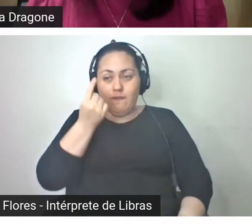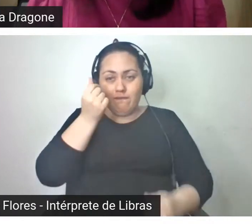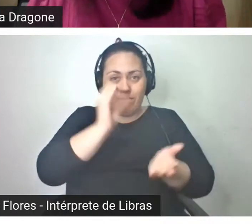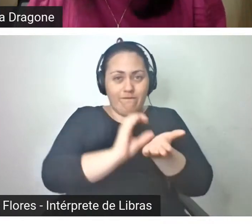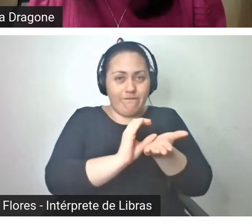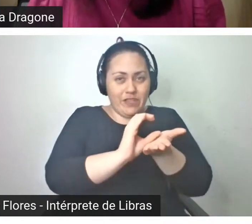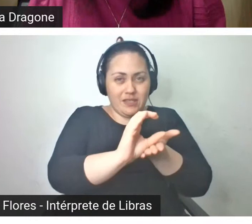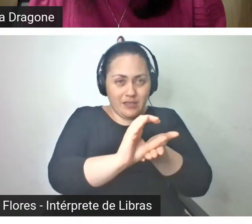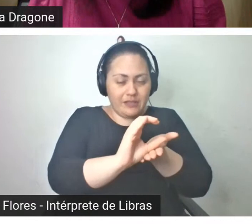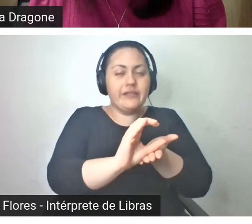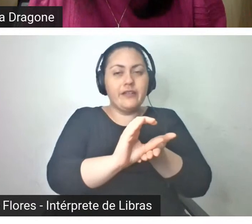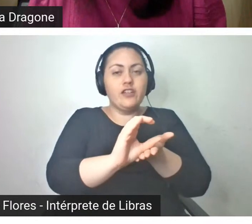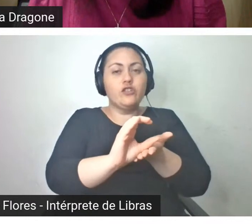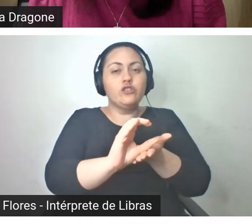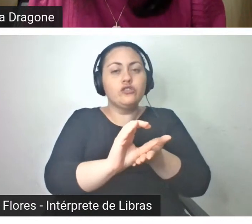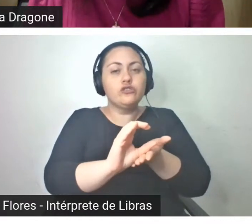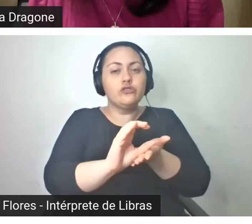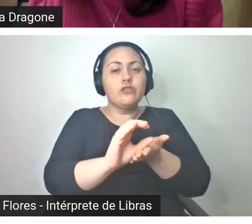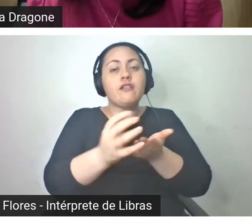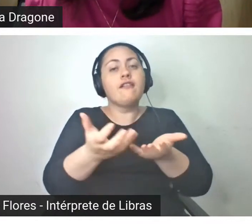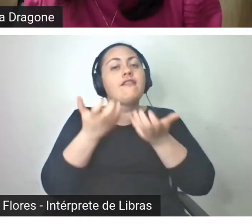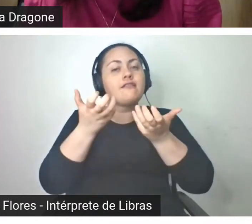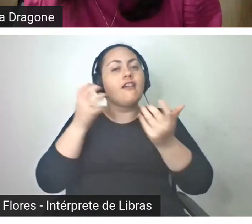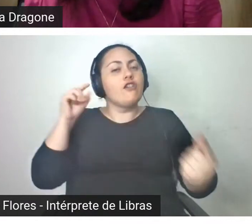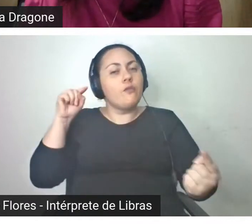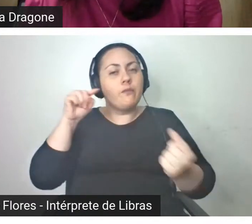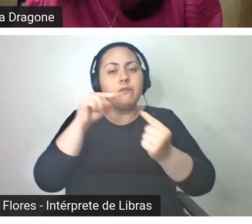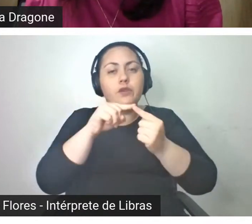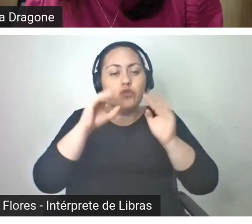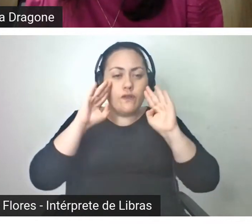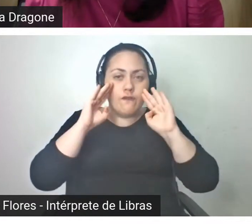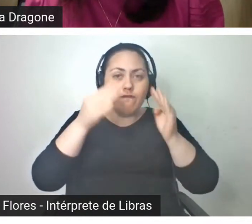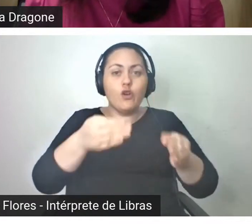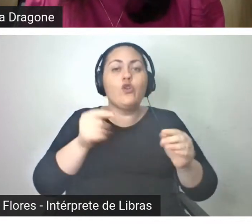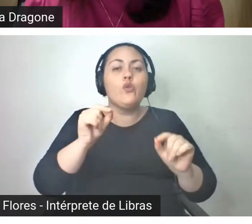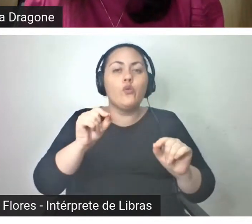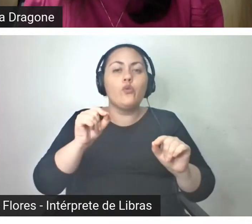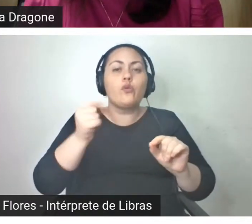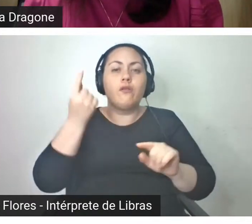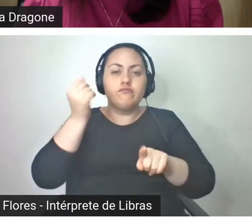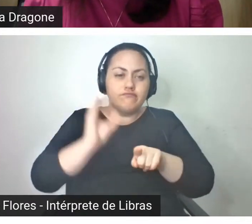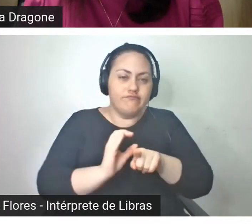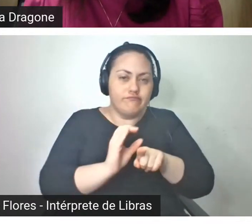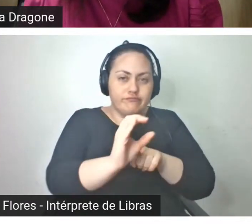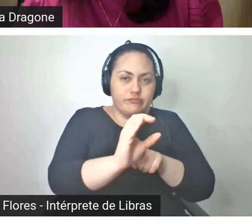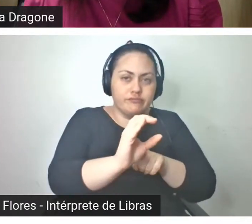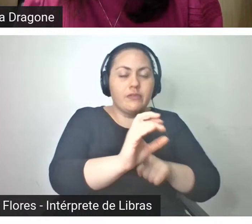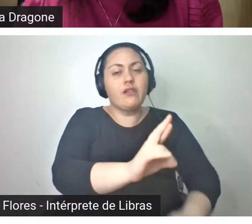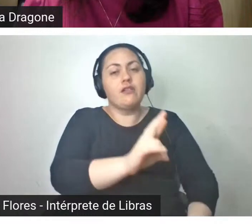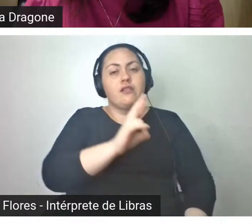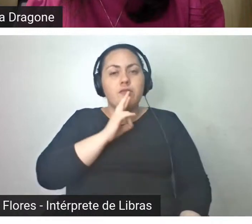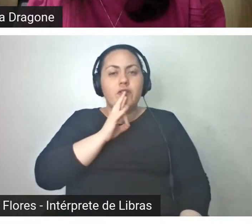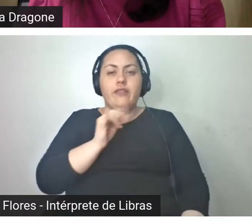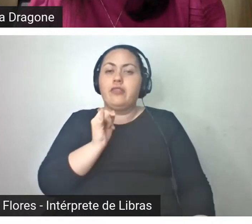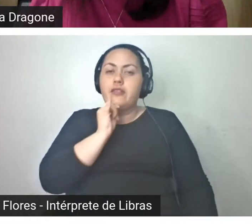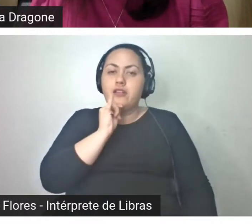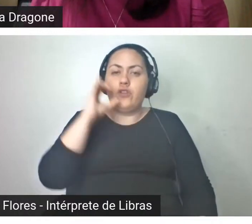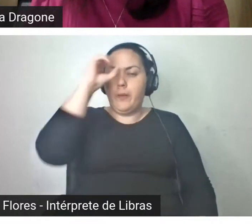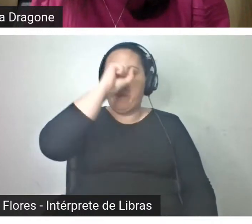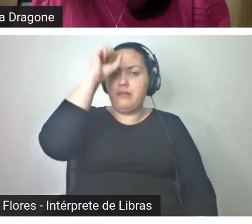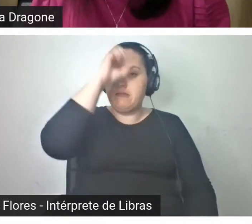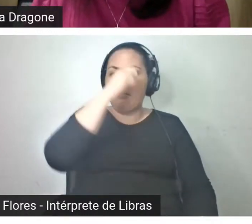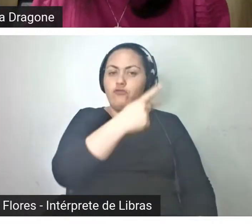privilegiem a eficiência, né, com base nos resultados em testes de aprendizagem dos